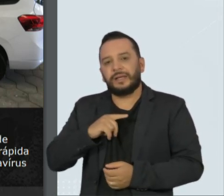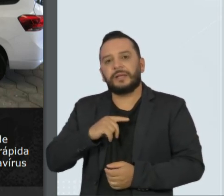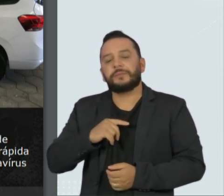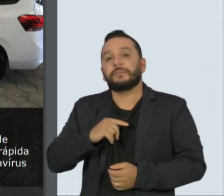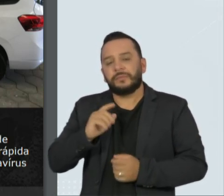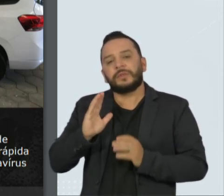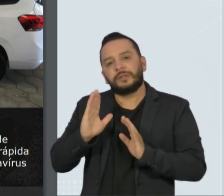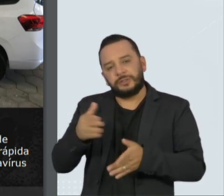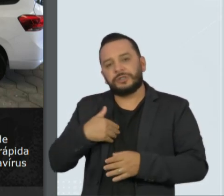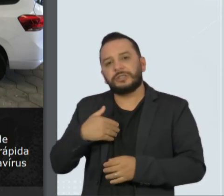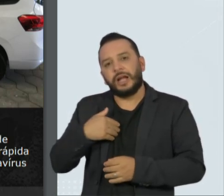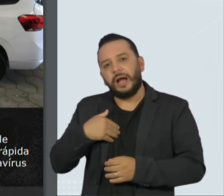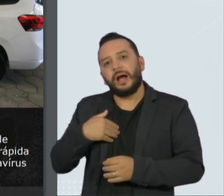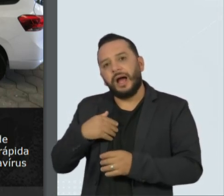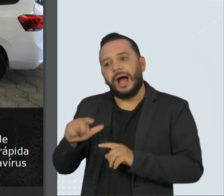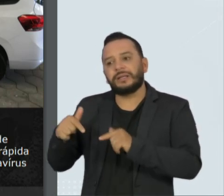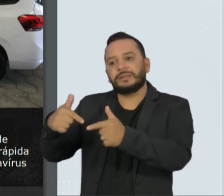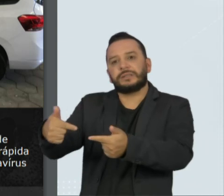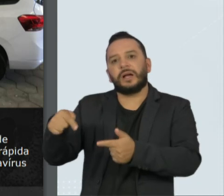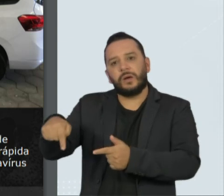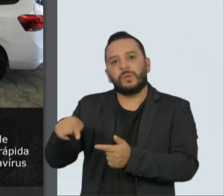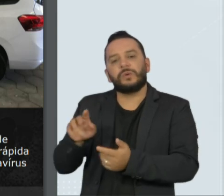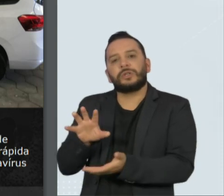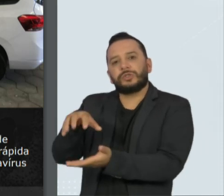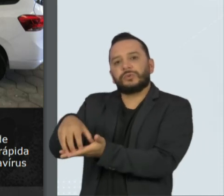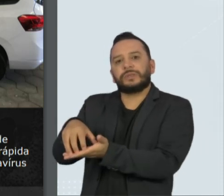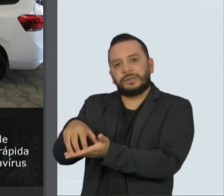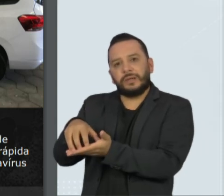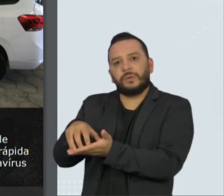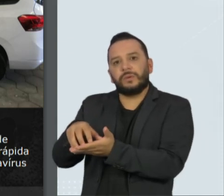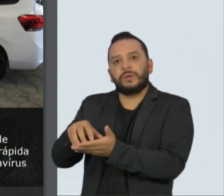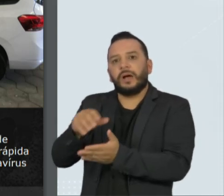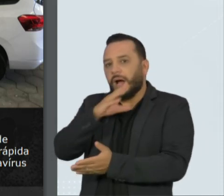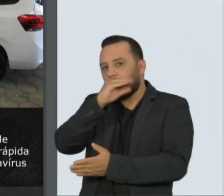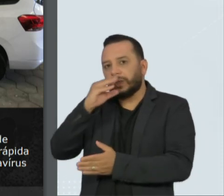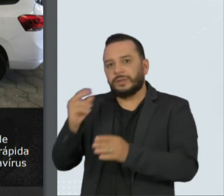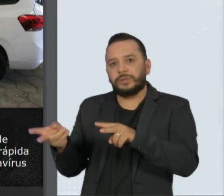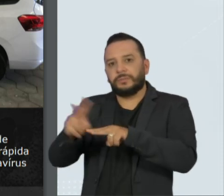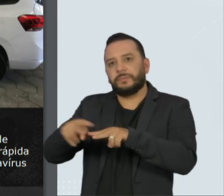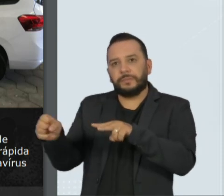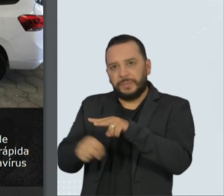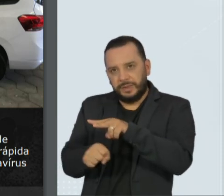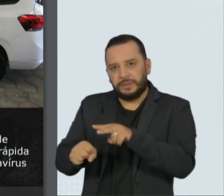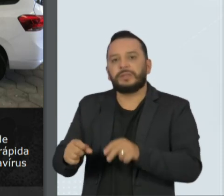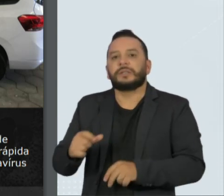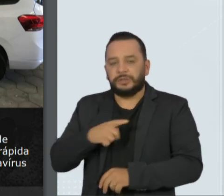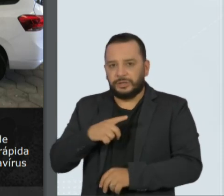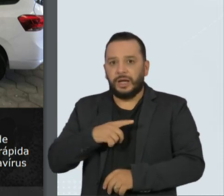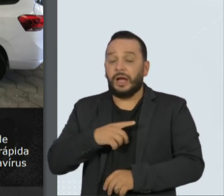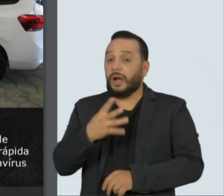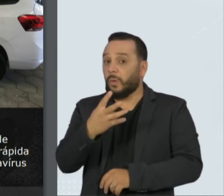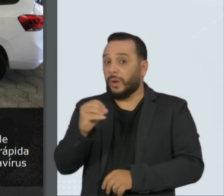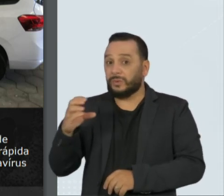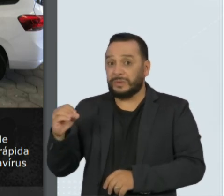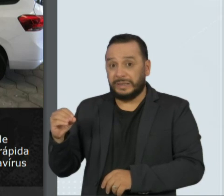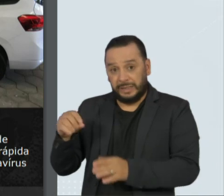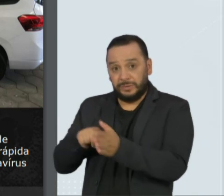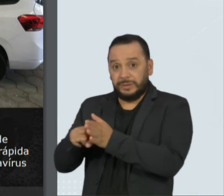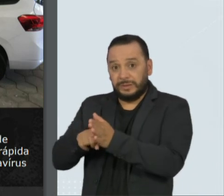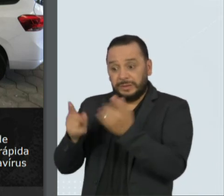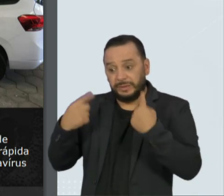Casa, que já foram 4 centros e já se iniciaram 4 centros. A